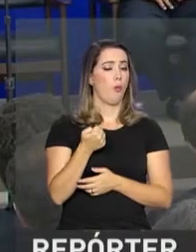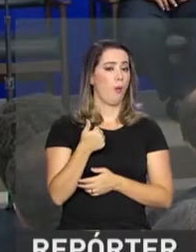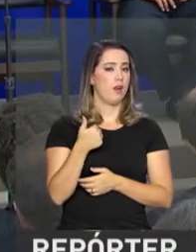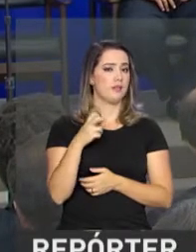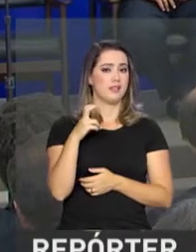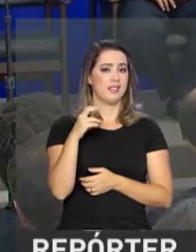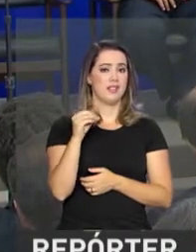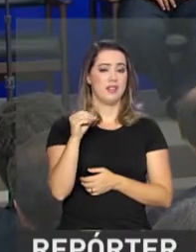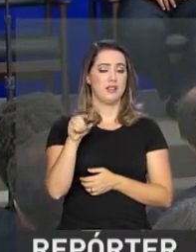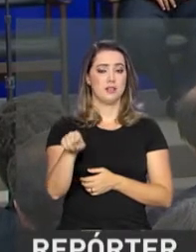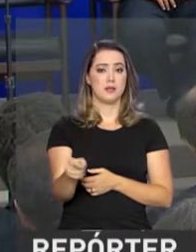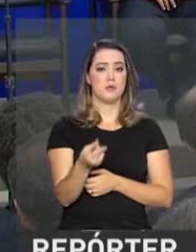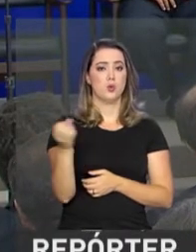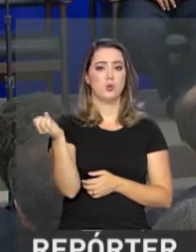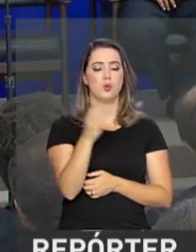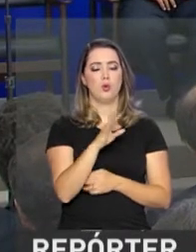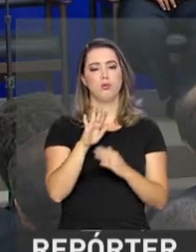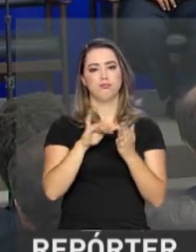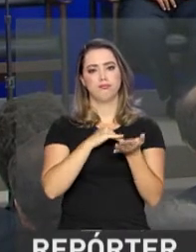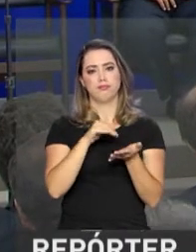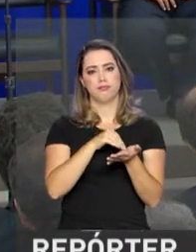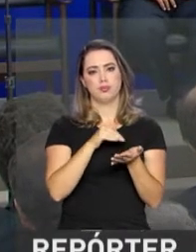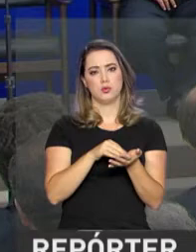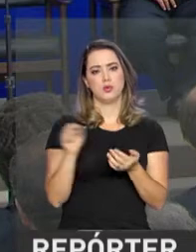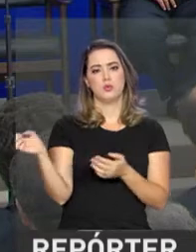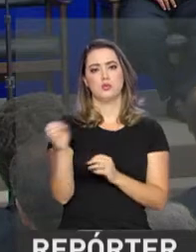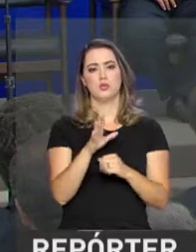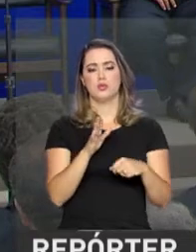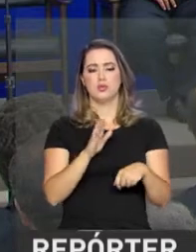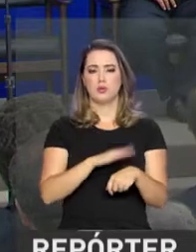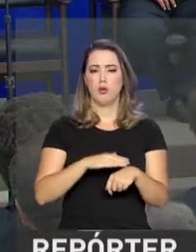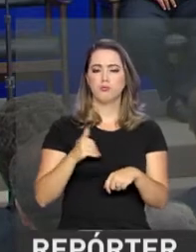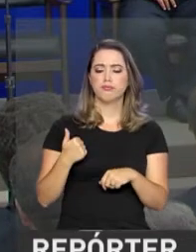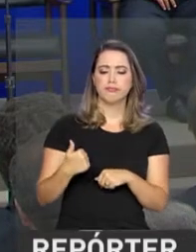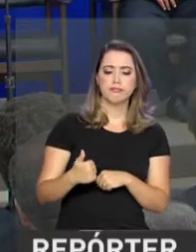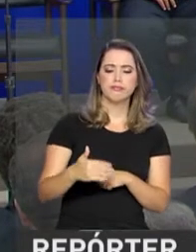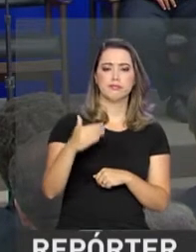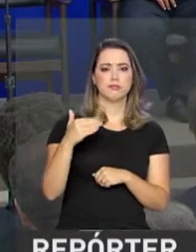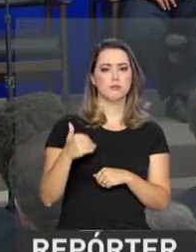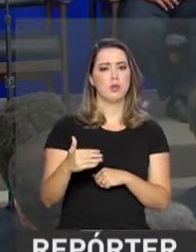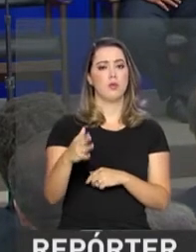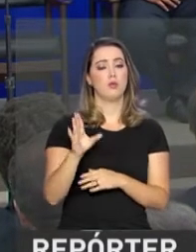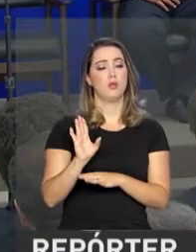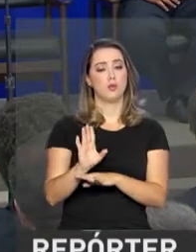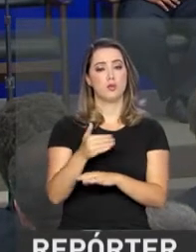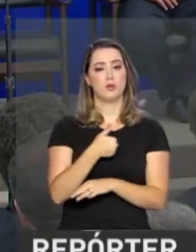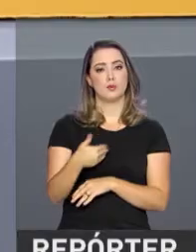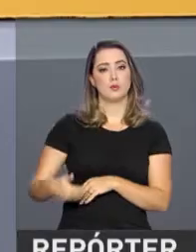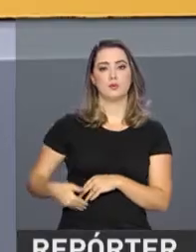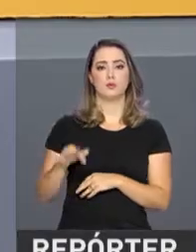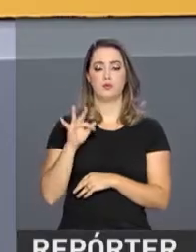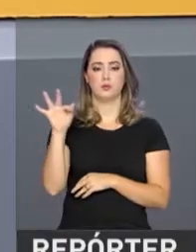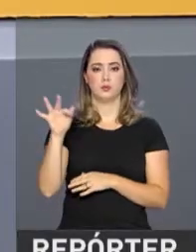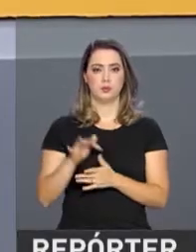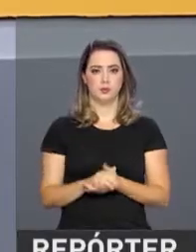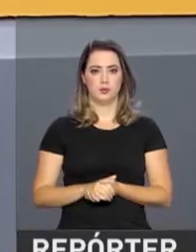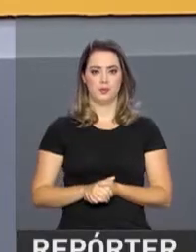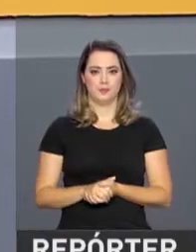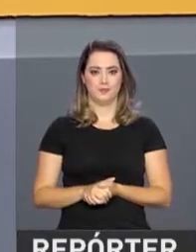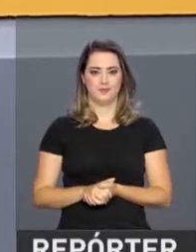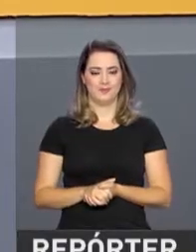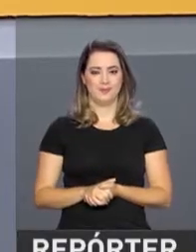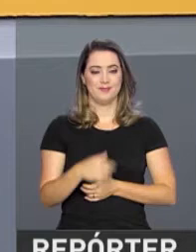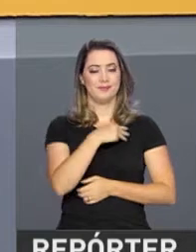novas matrículas nesses novos ciclos que foram asseguradas com o apoio do governo federal o